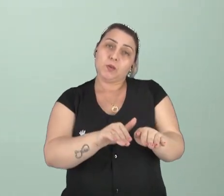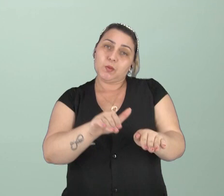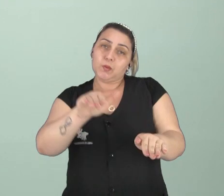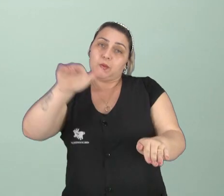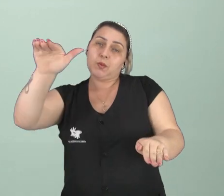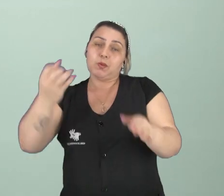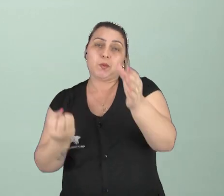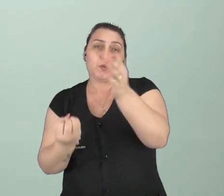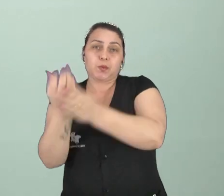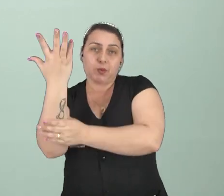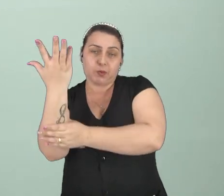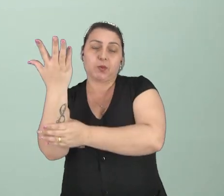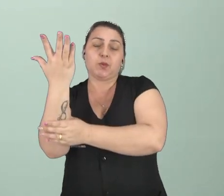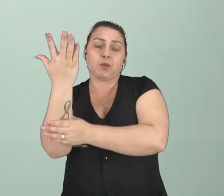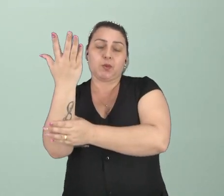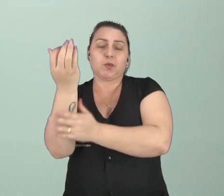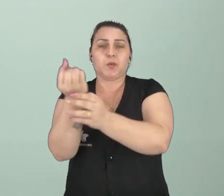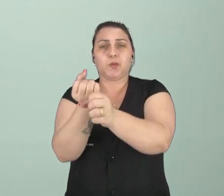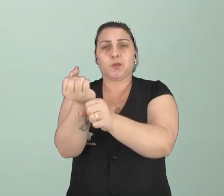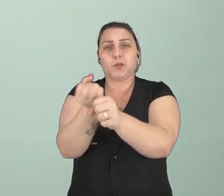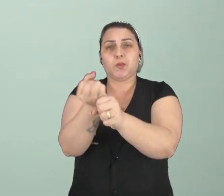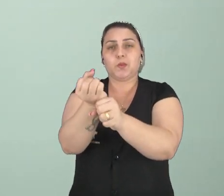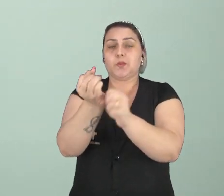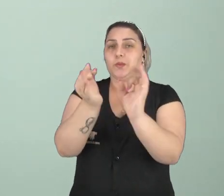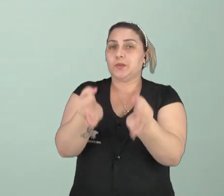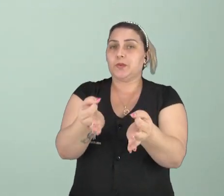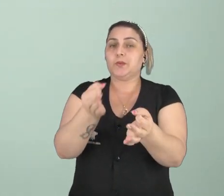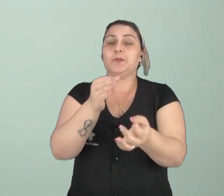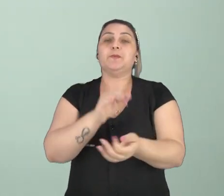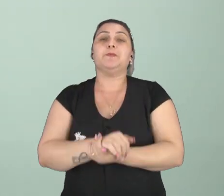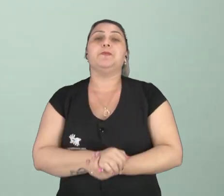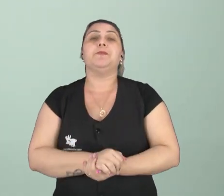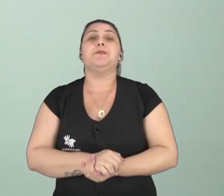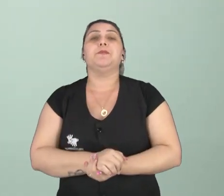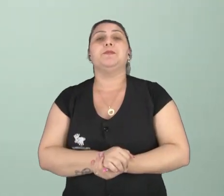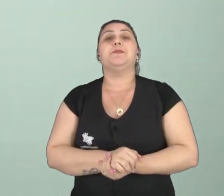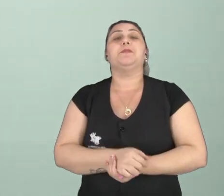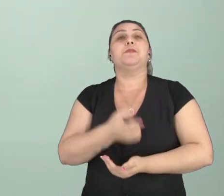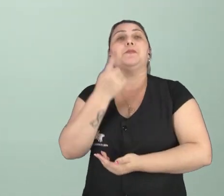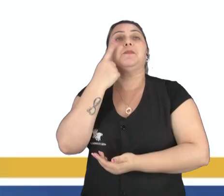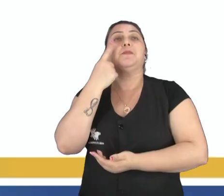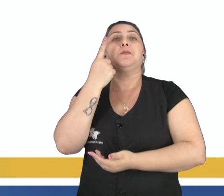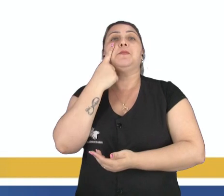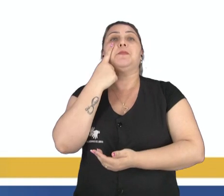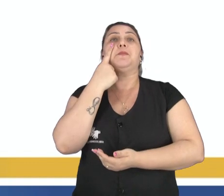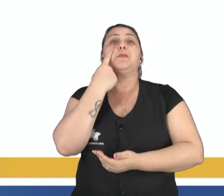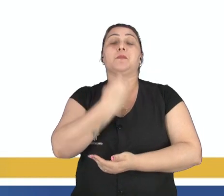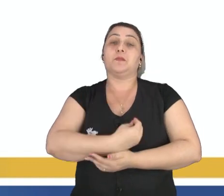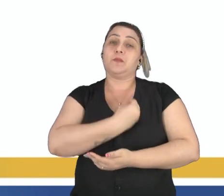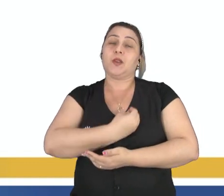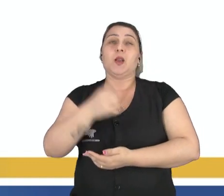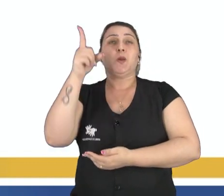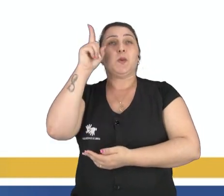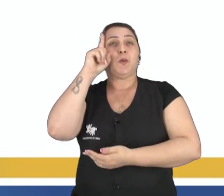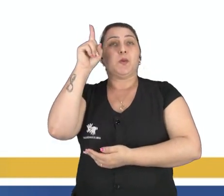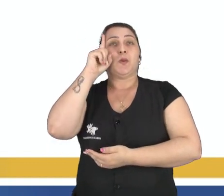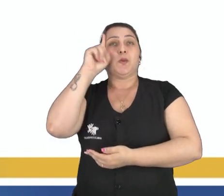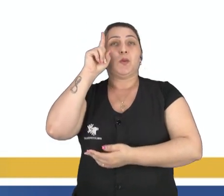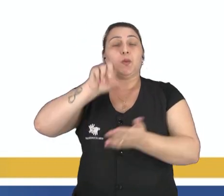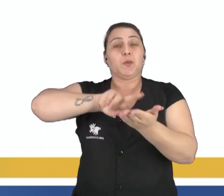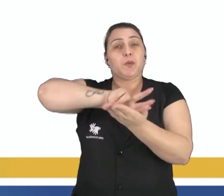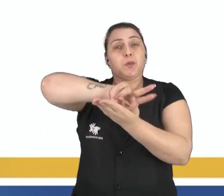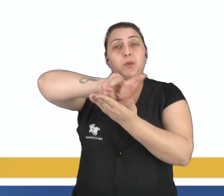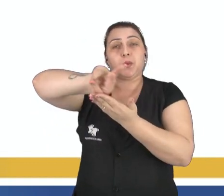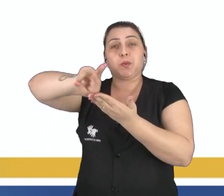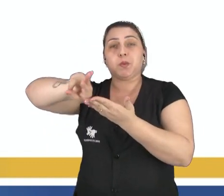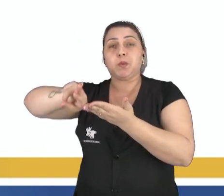vão surgindo ao longo de todos esses anos, certo? Então vamos lá, observem aí. Convivemos diariamente com